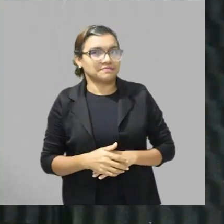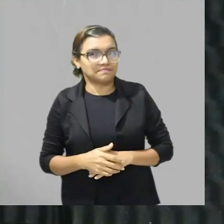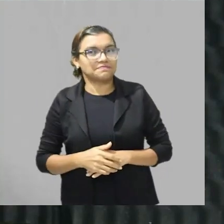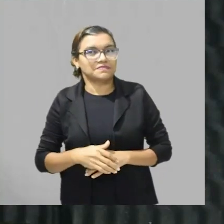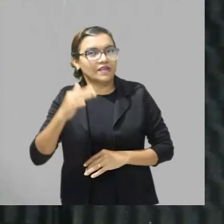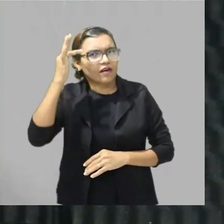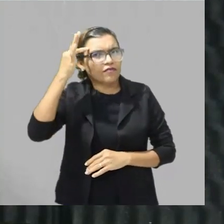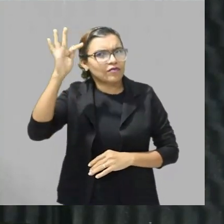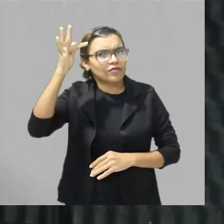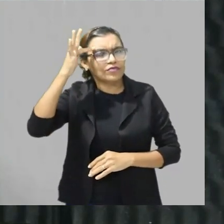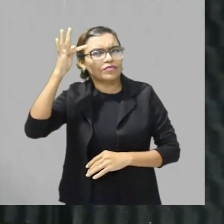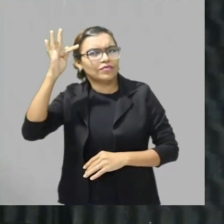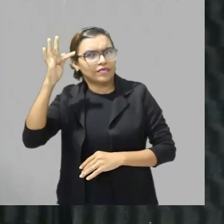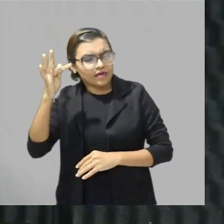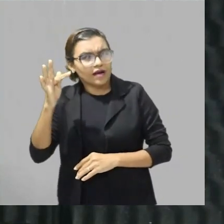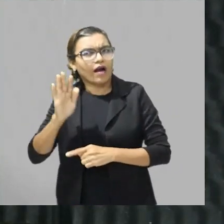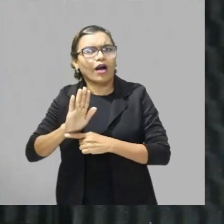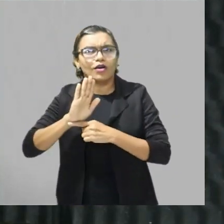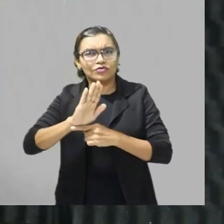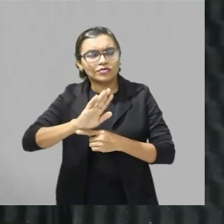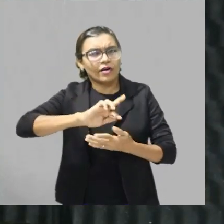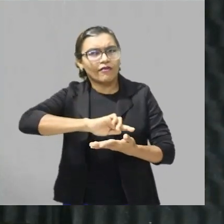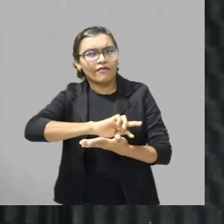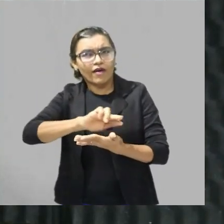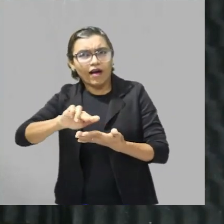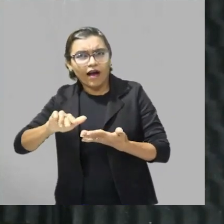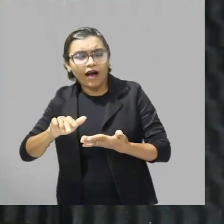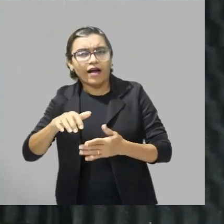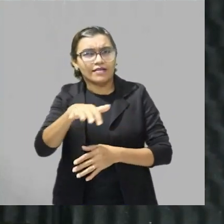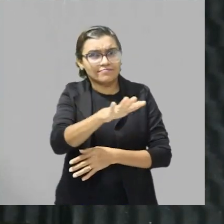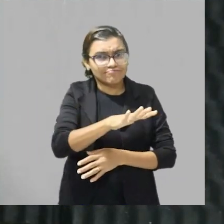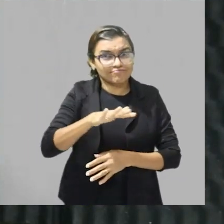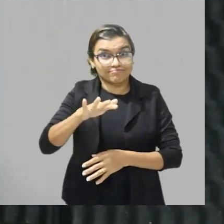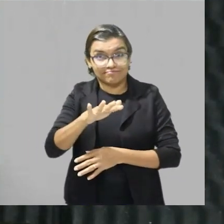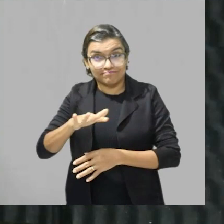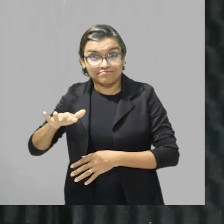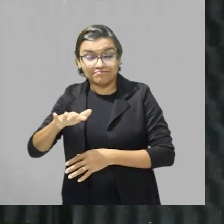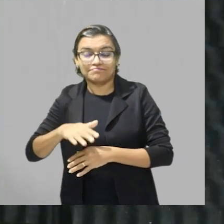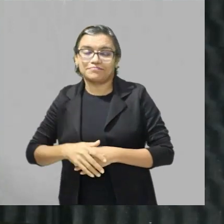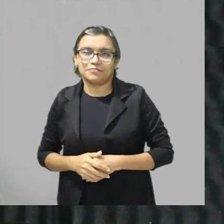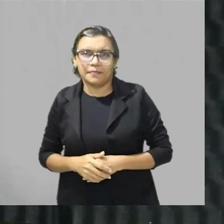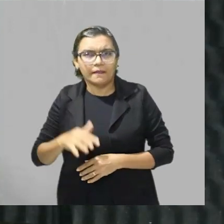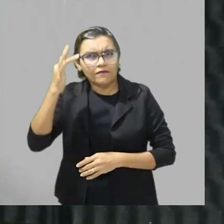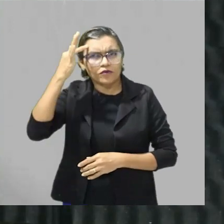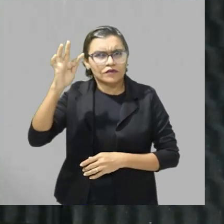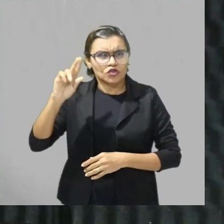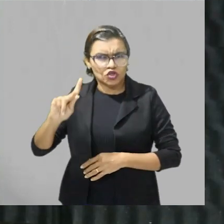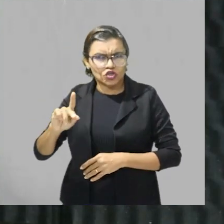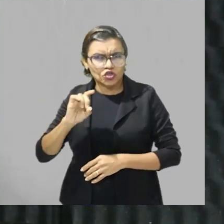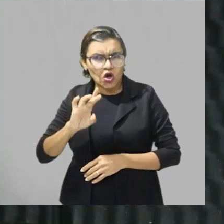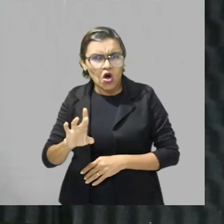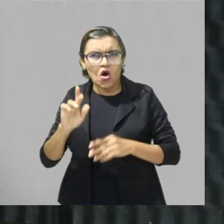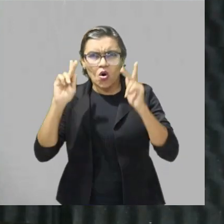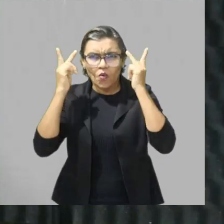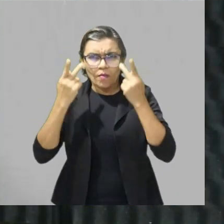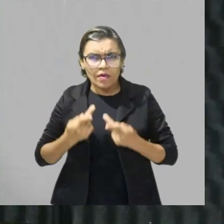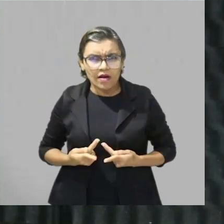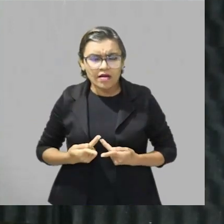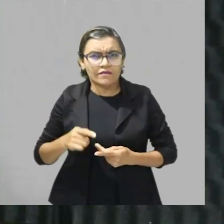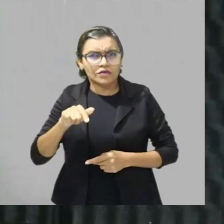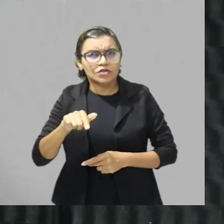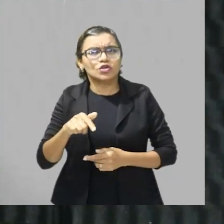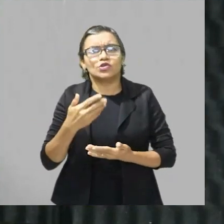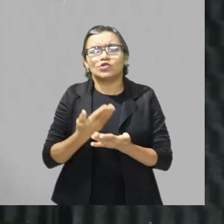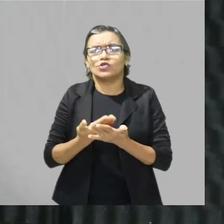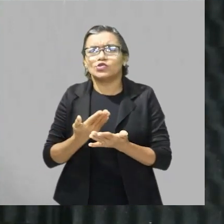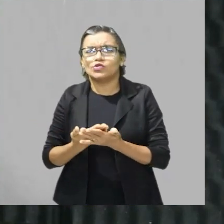lugares Geralmente se diz assim a filosofia para humanas mas aí você vai estudar lógica você vai estudar argumentação linguagem